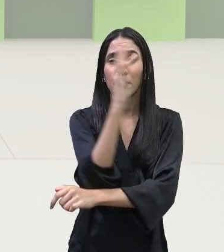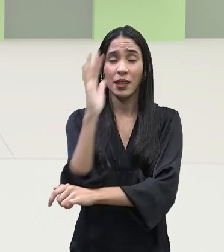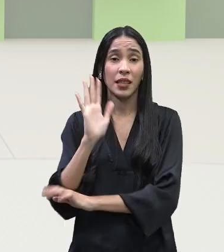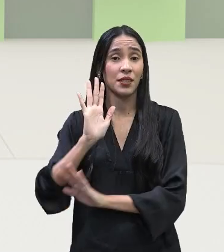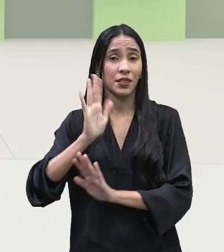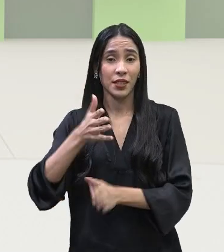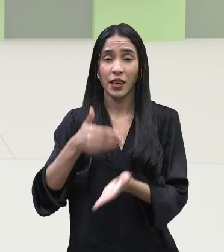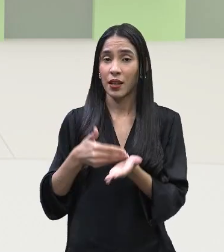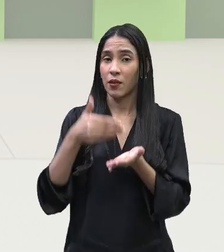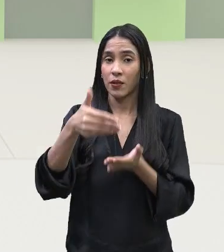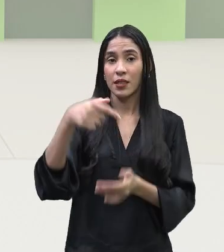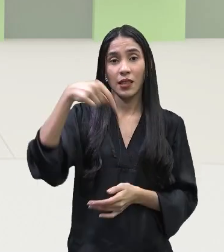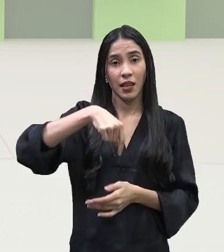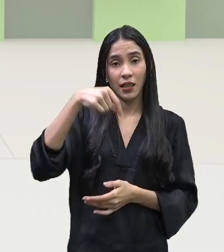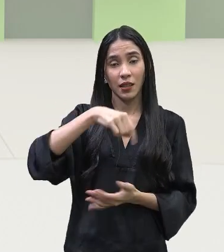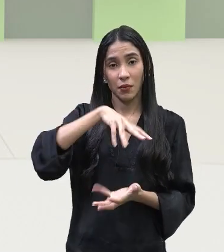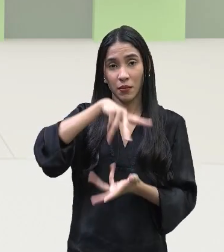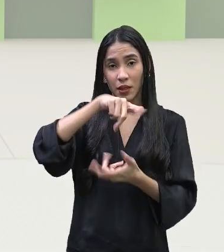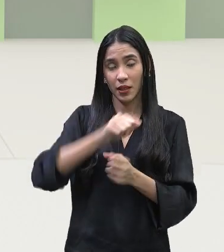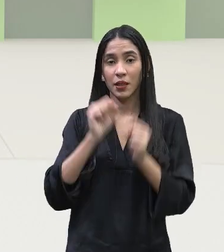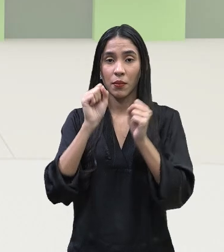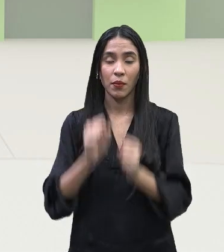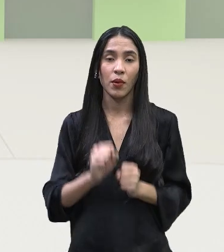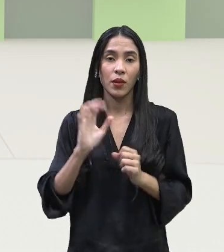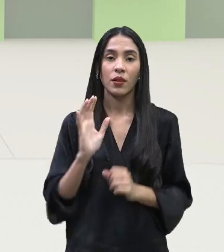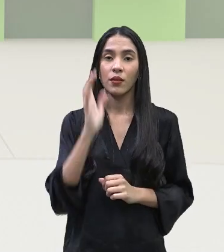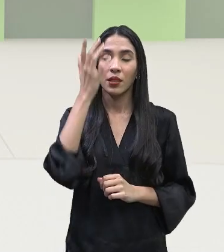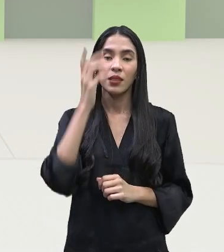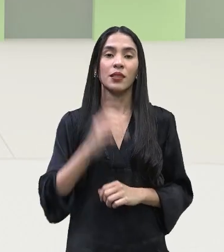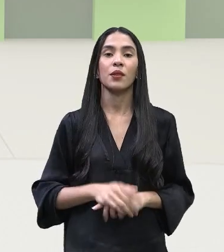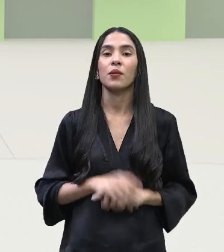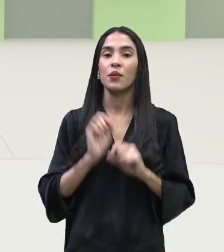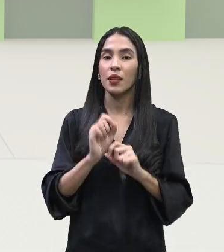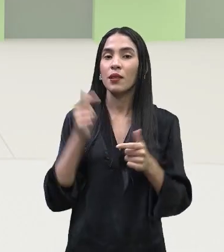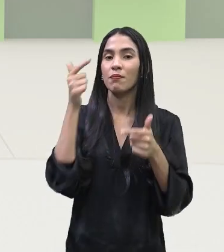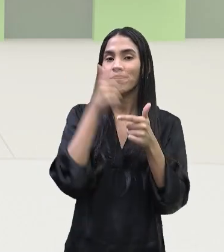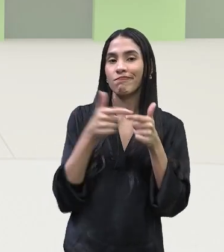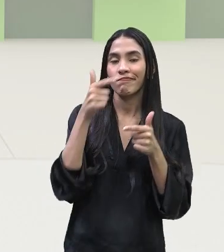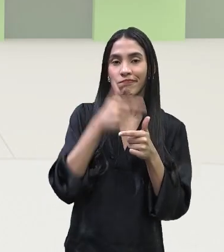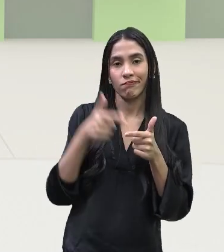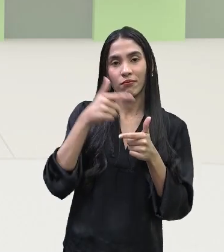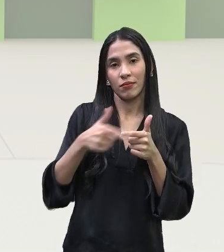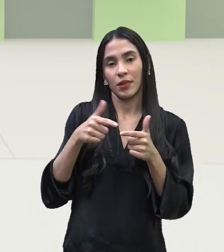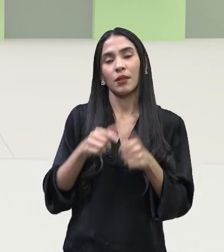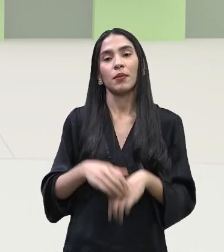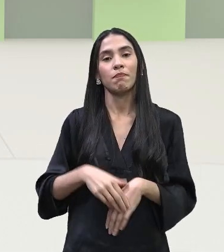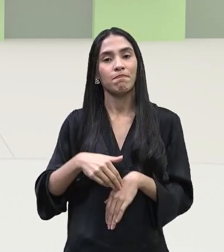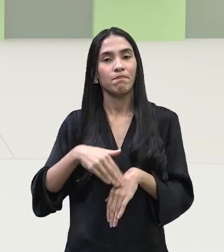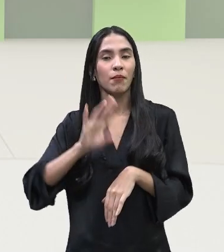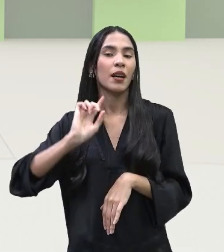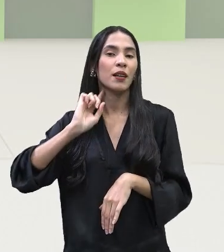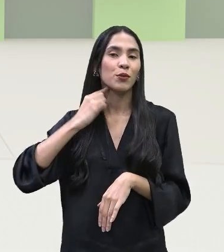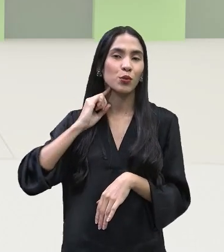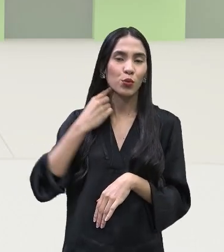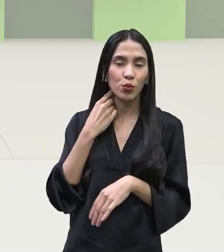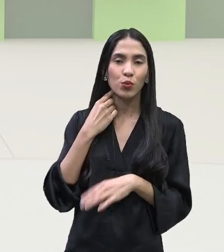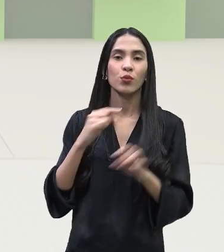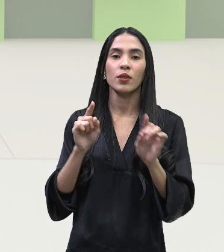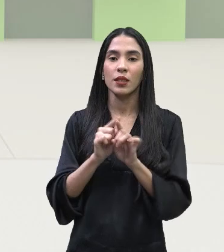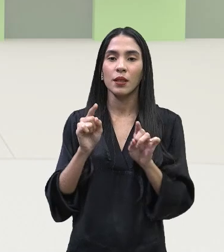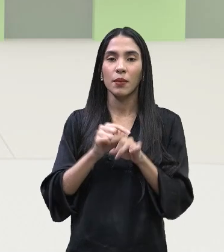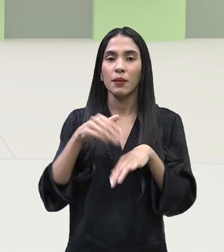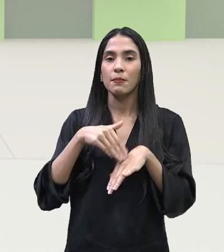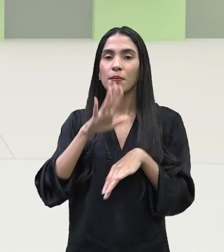estão acontecendo aqui no nosso planeta e que podem causar ainda mais problemas, né, trazendo mais poluição e gerando